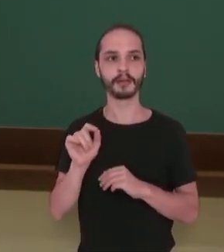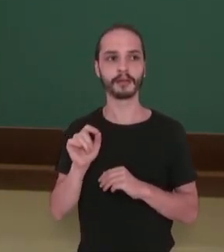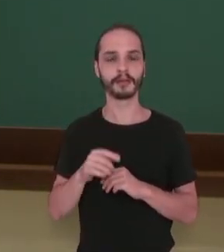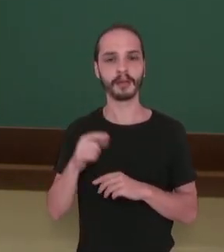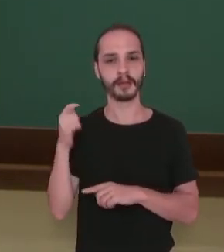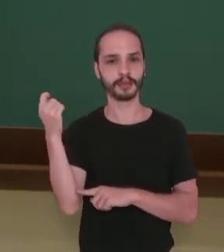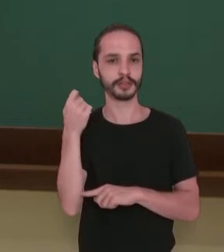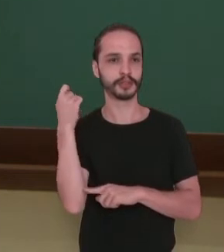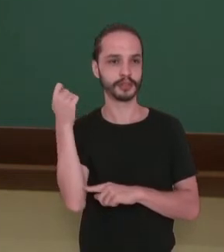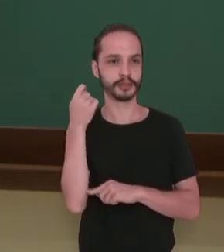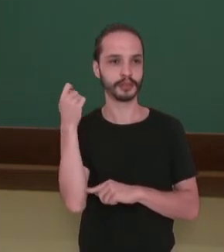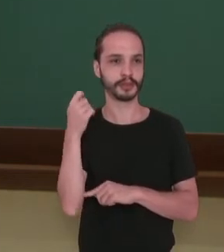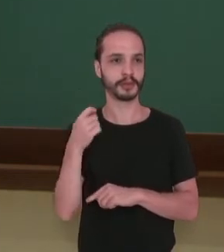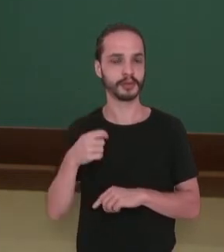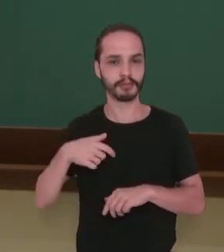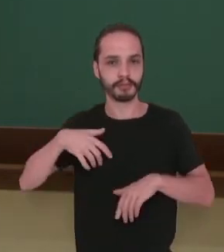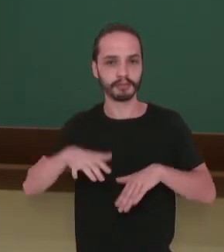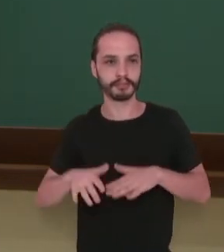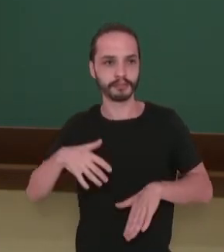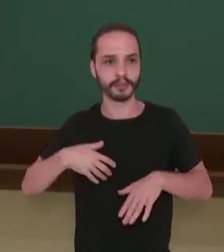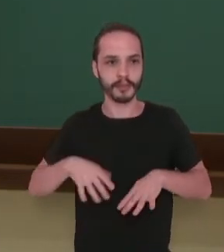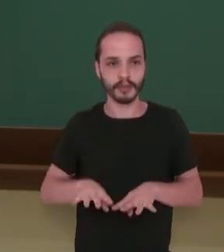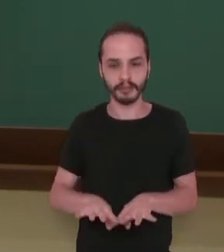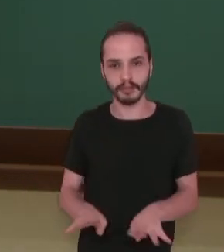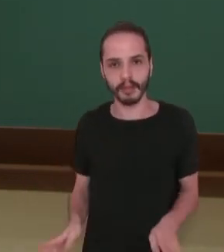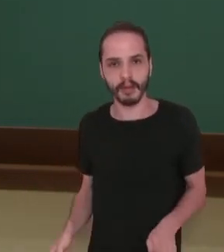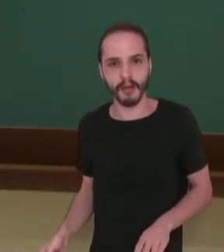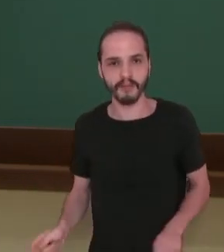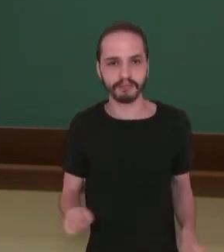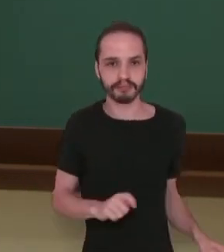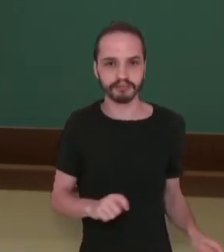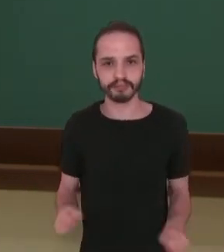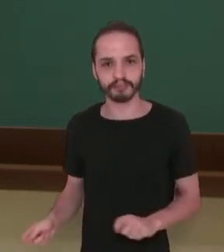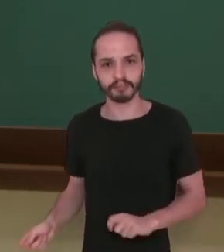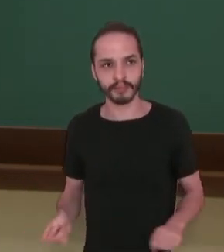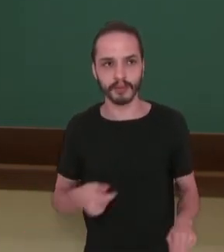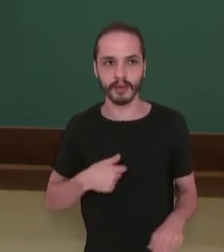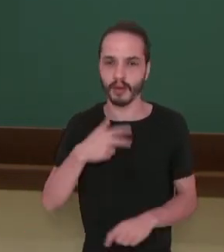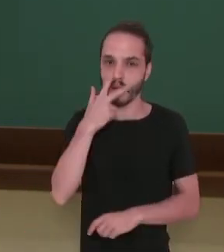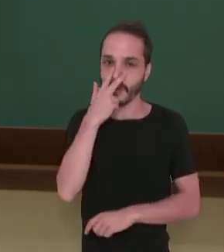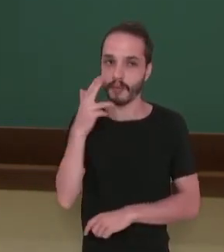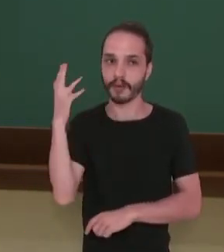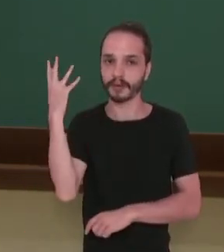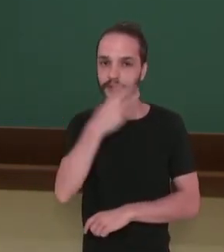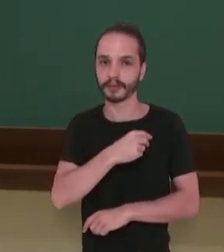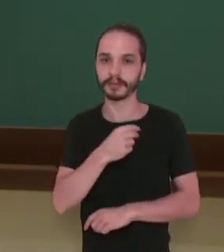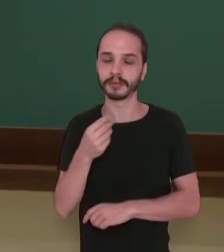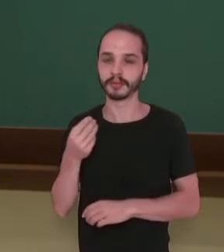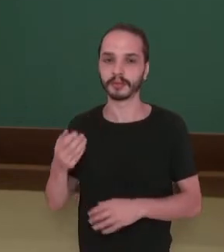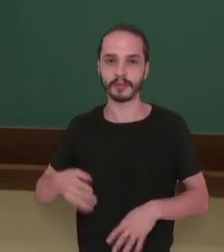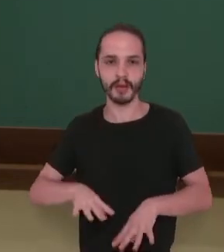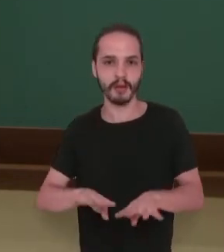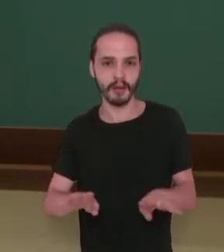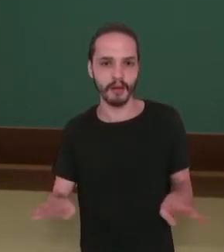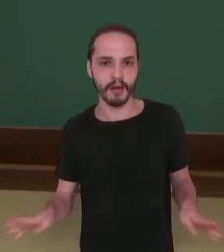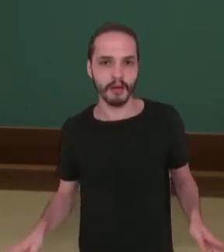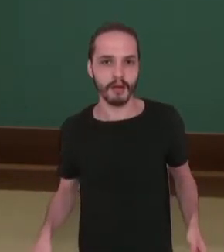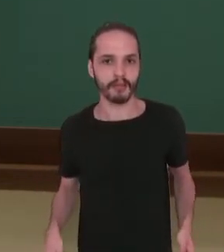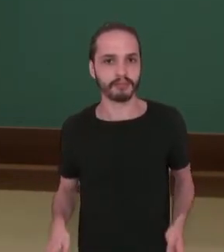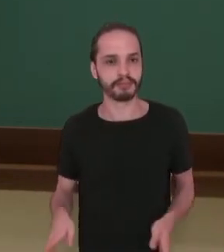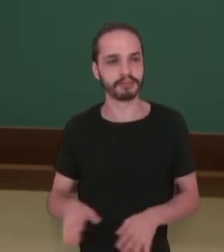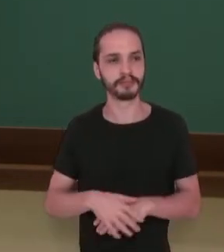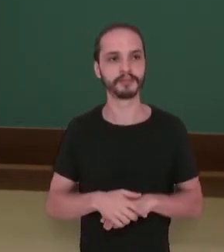Grande do Sul, que é elas vestidas com essa roupa. Eu acho, particularmente, eu acho muito bonita essas saias